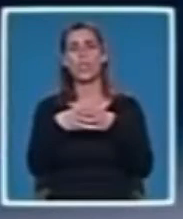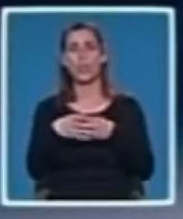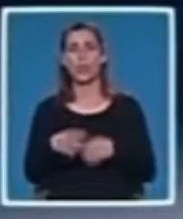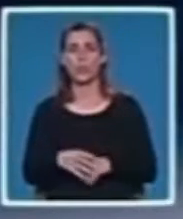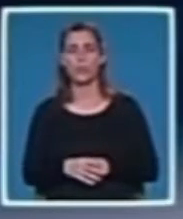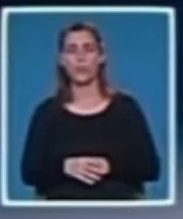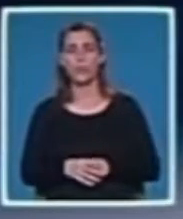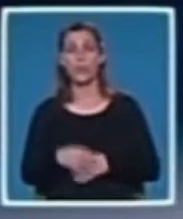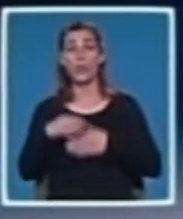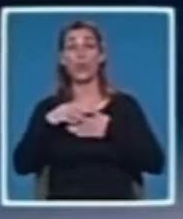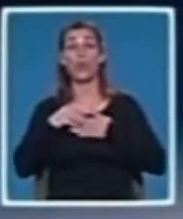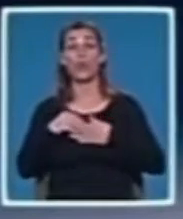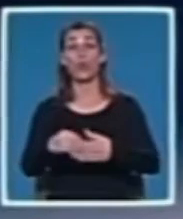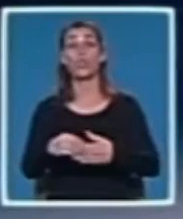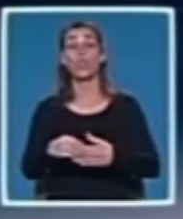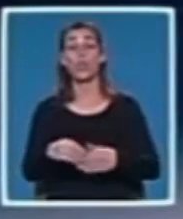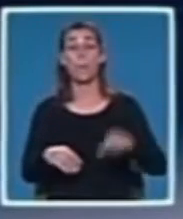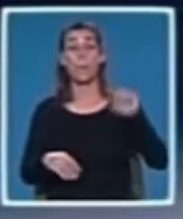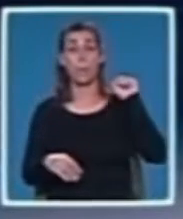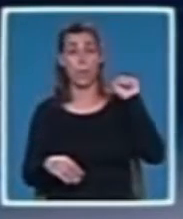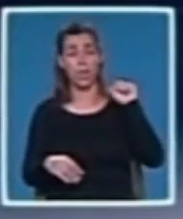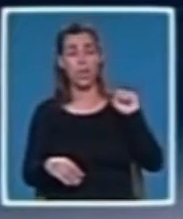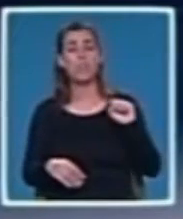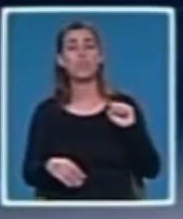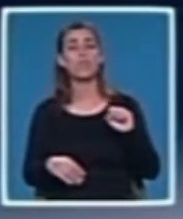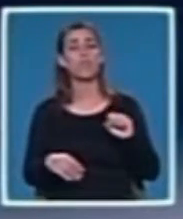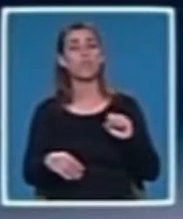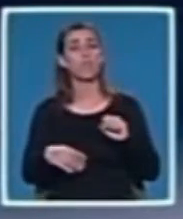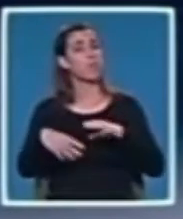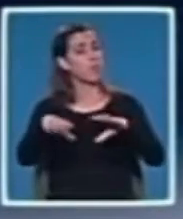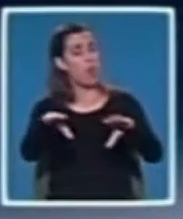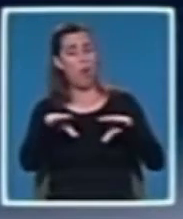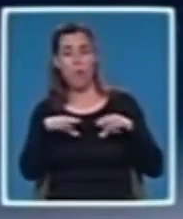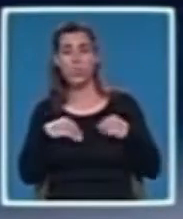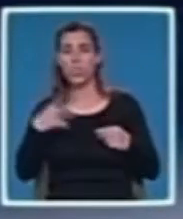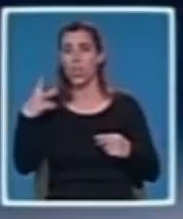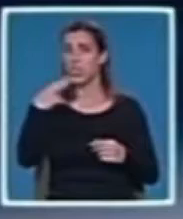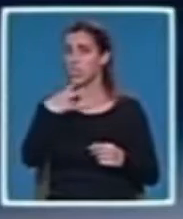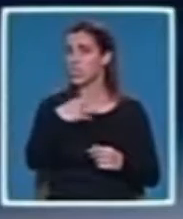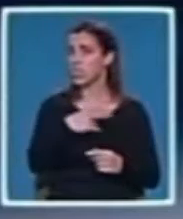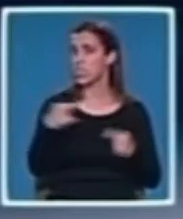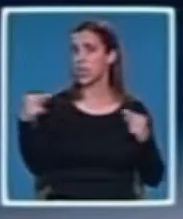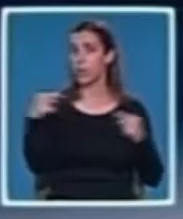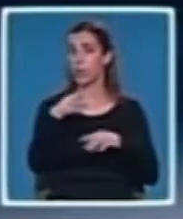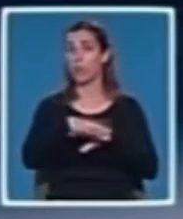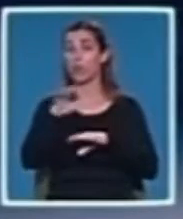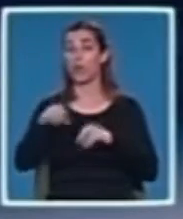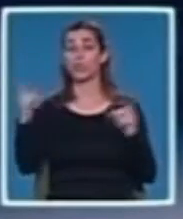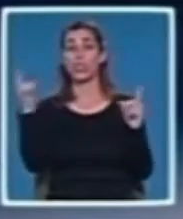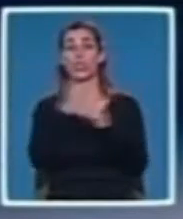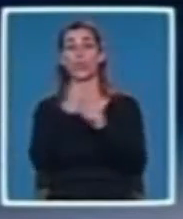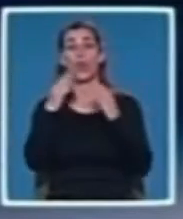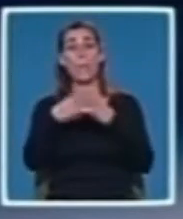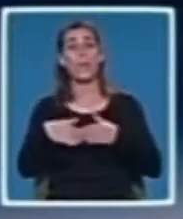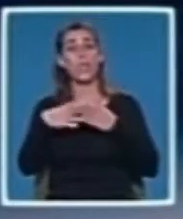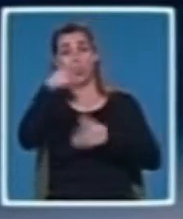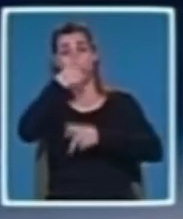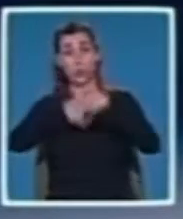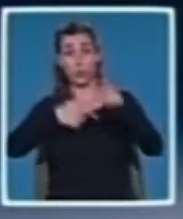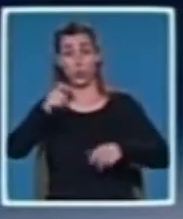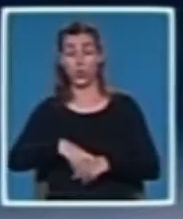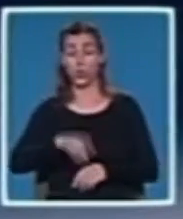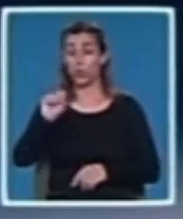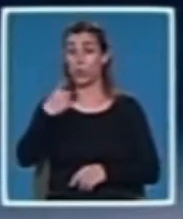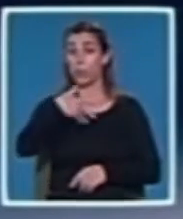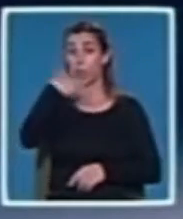o líder parlamentar do partido socialista também rejeita as críticas do cd s em relação ao transporte marítimo de passageiros no primeiro dia